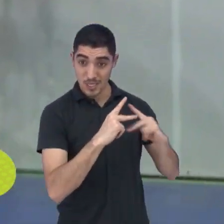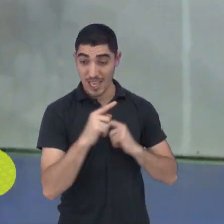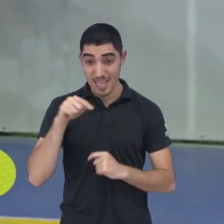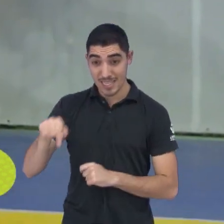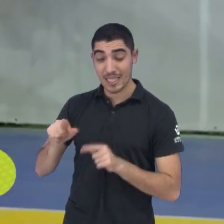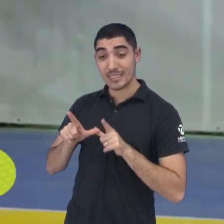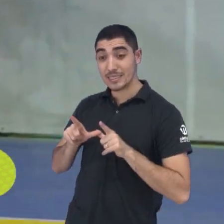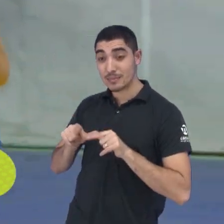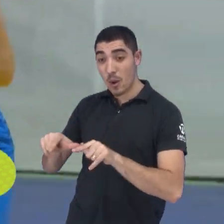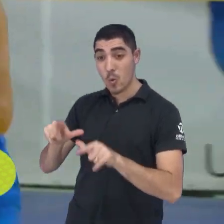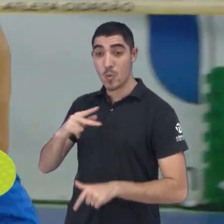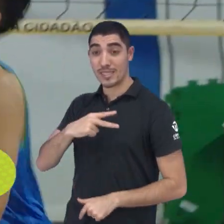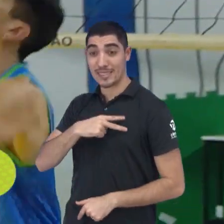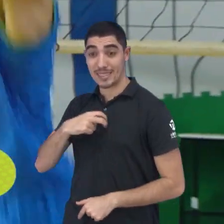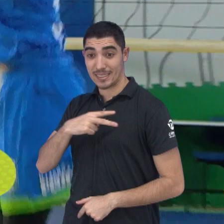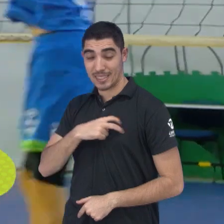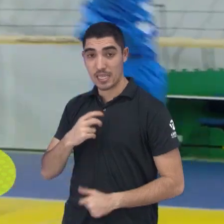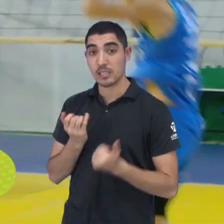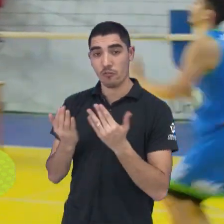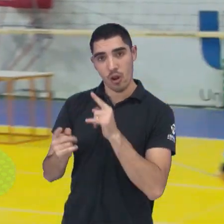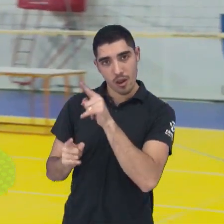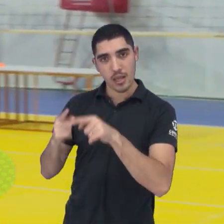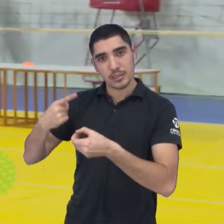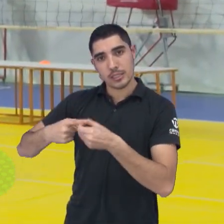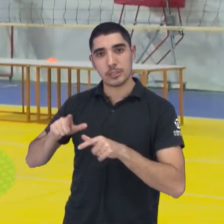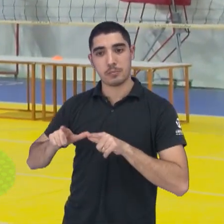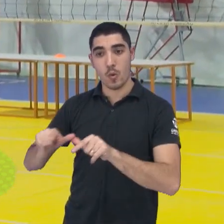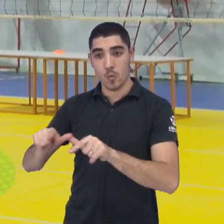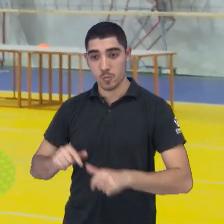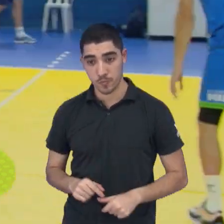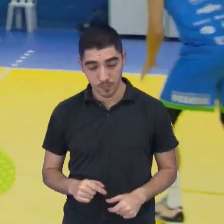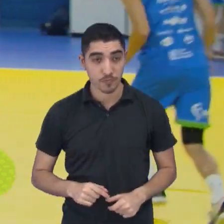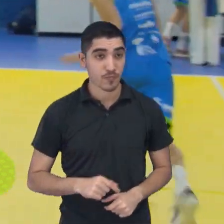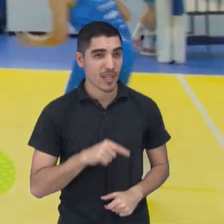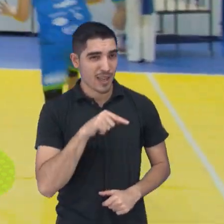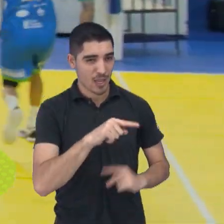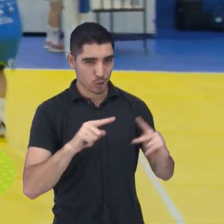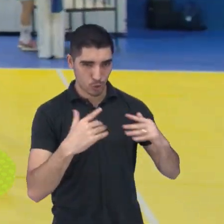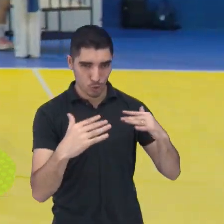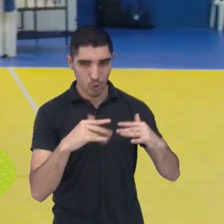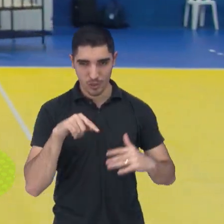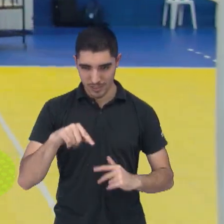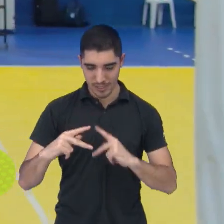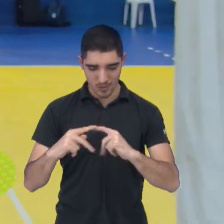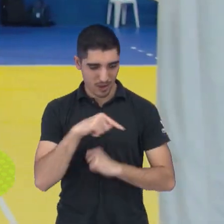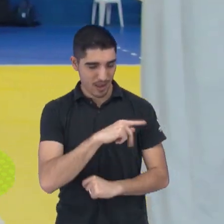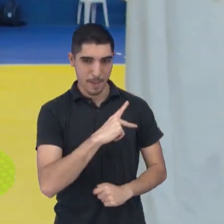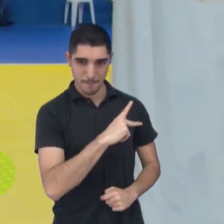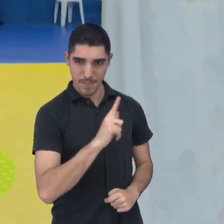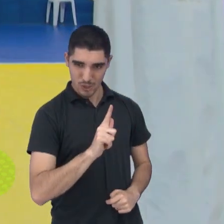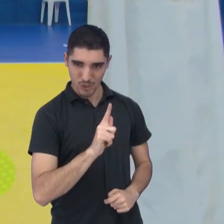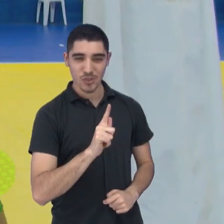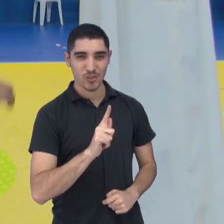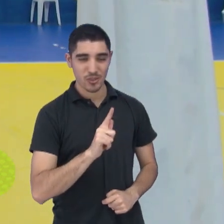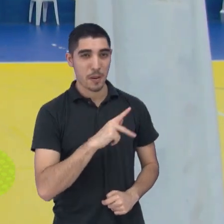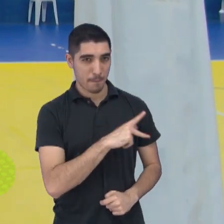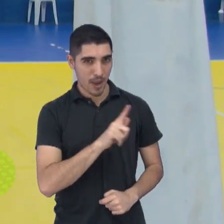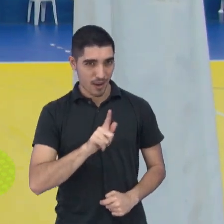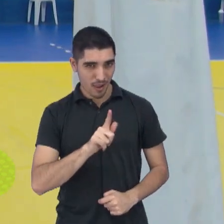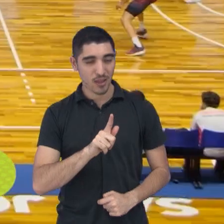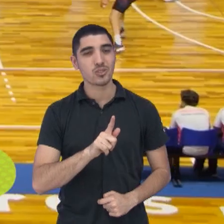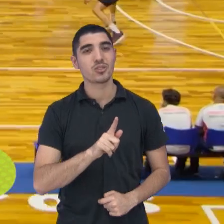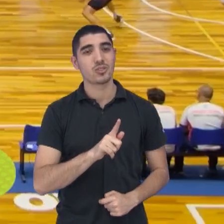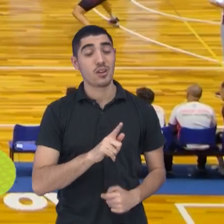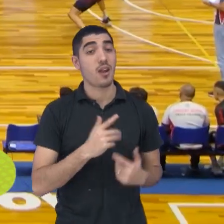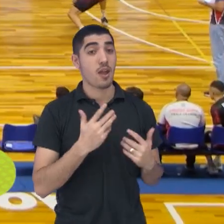da tarde, no ginásio Paulo Scaff, lá em Bauru, Brunão. O jogo contra o Praia Grande, apesar do Praia Grande ser o